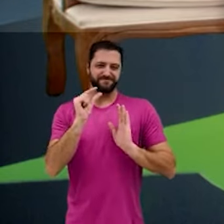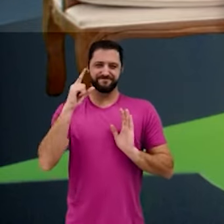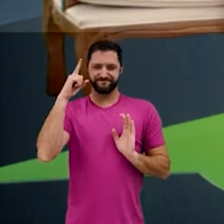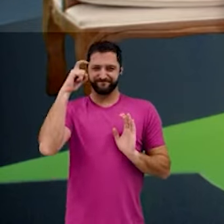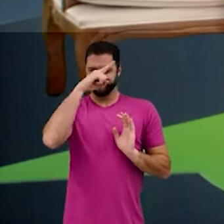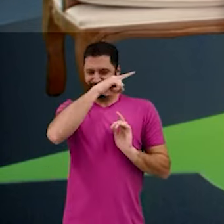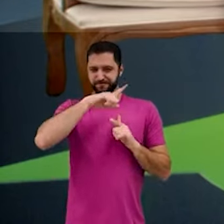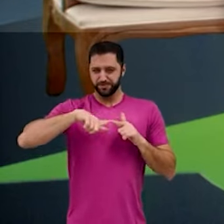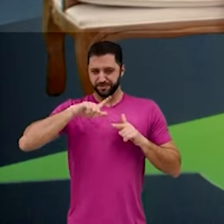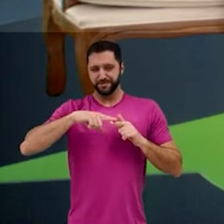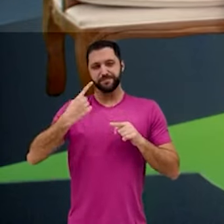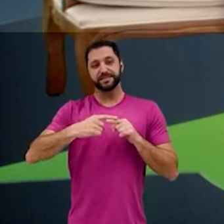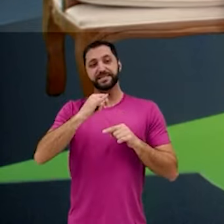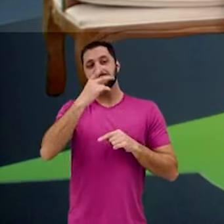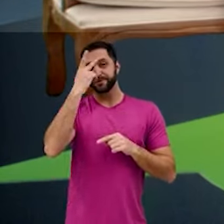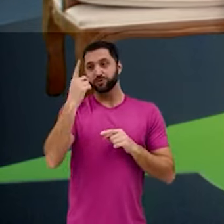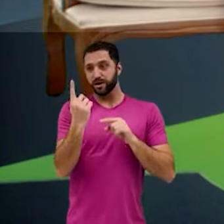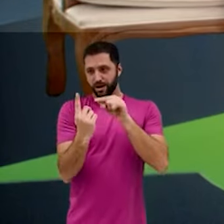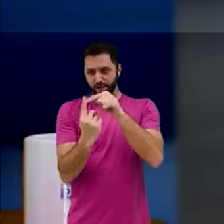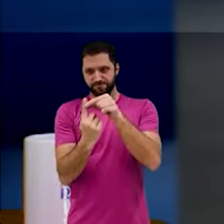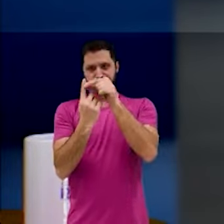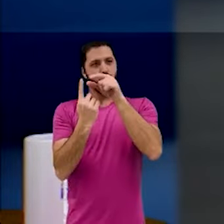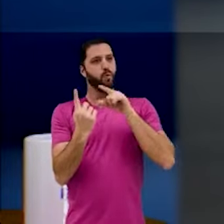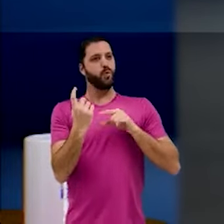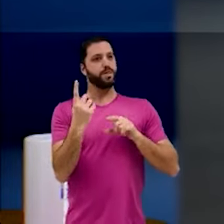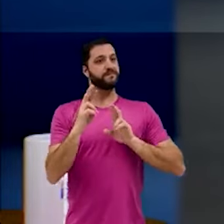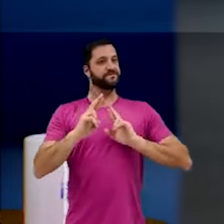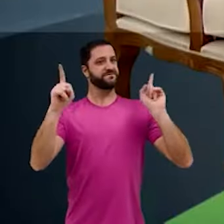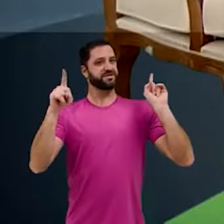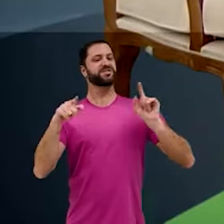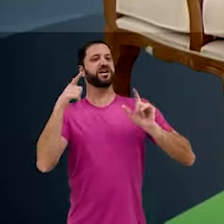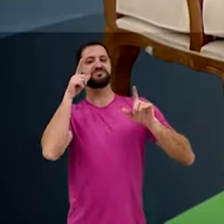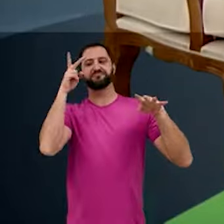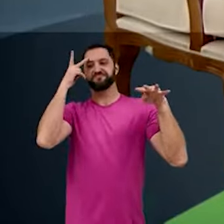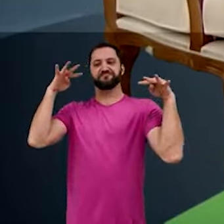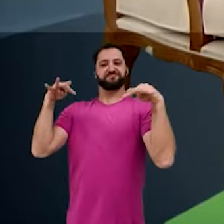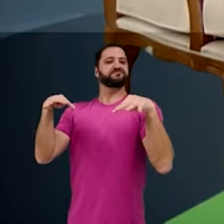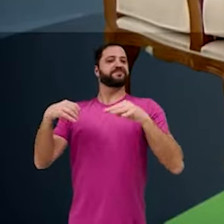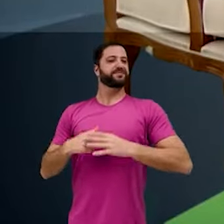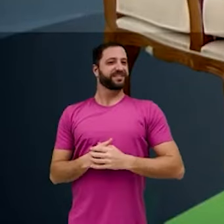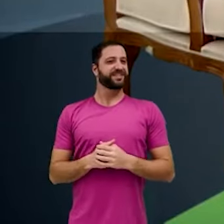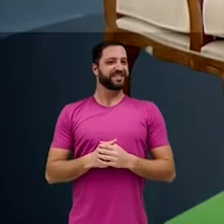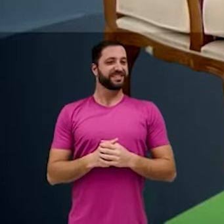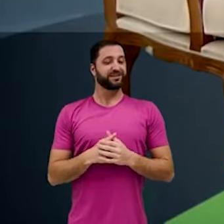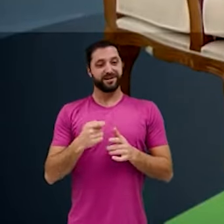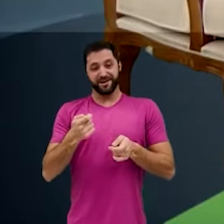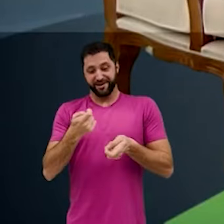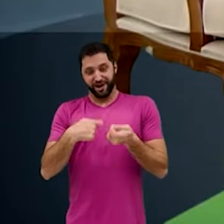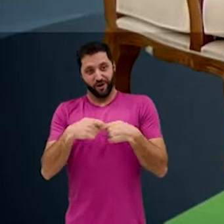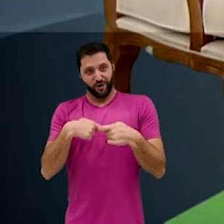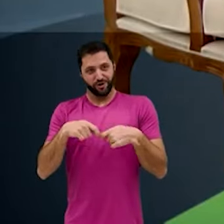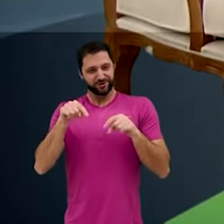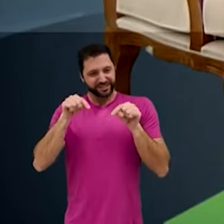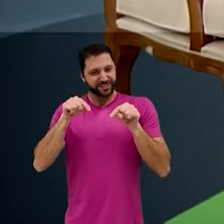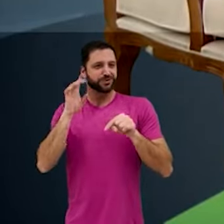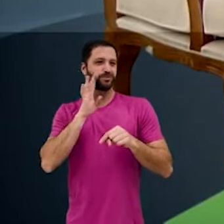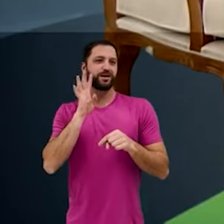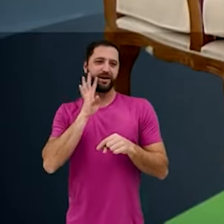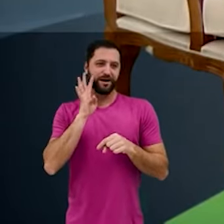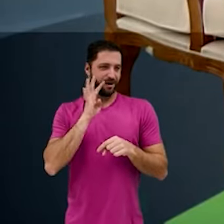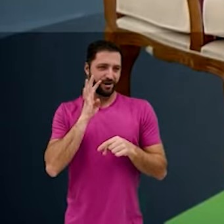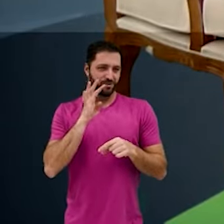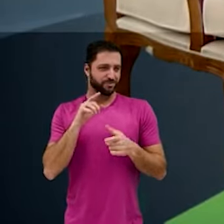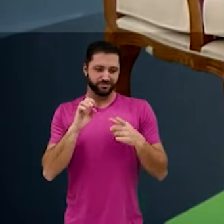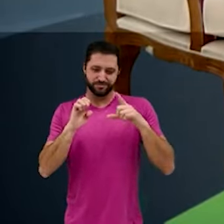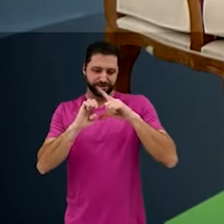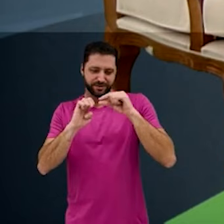marcas, a pessoa se destaca mais porque ela se diferencia. Eu acredito tanto no negócio, e eu acho que isso é o legal